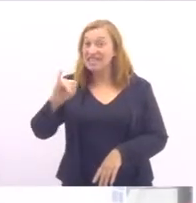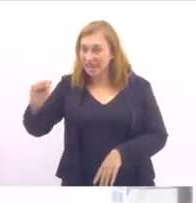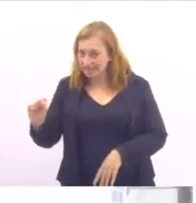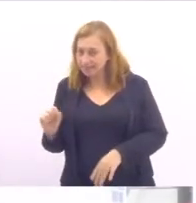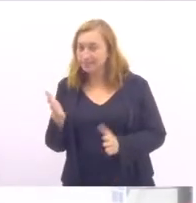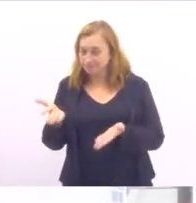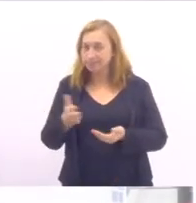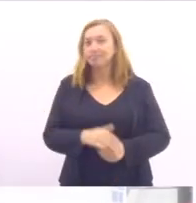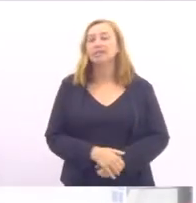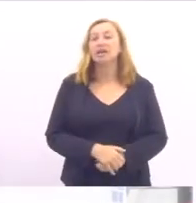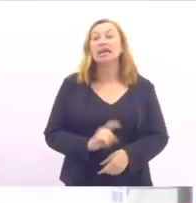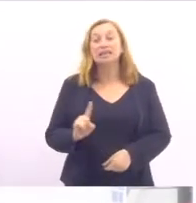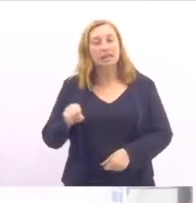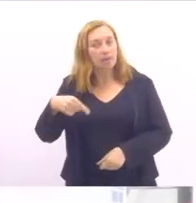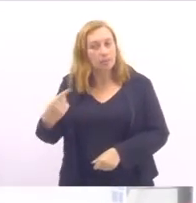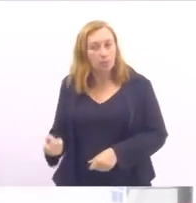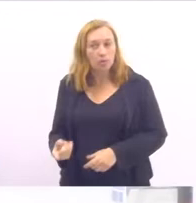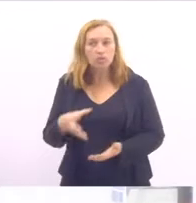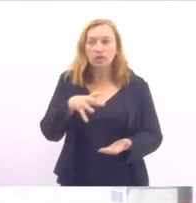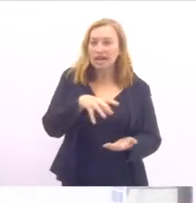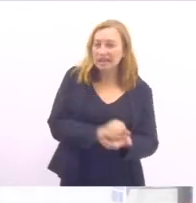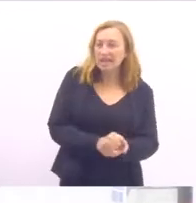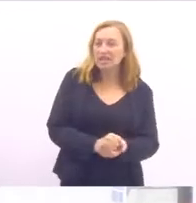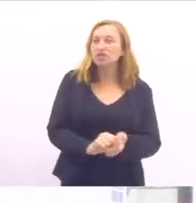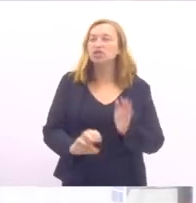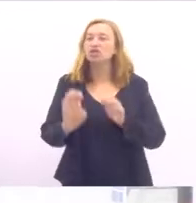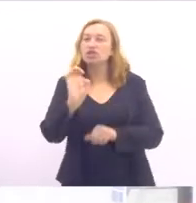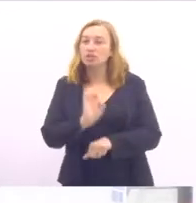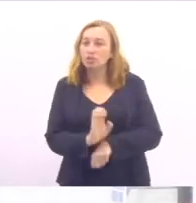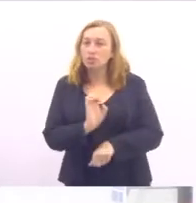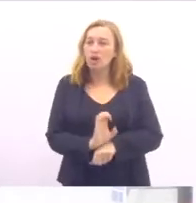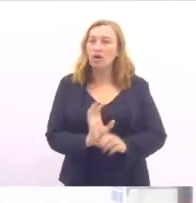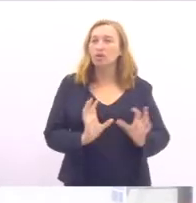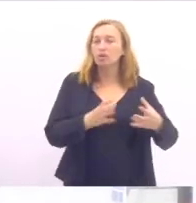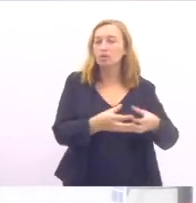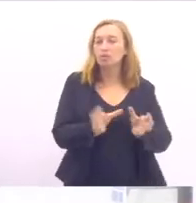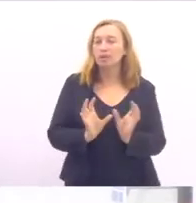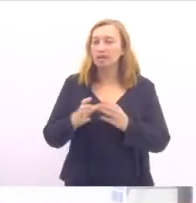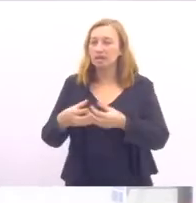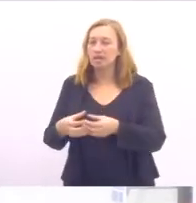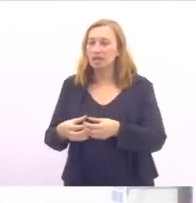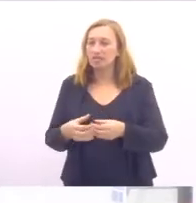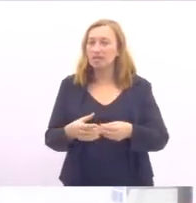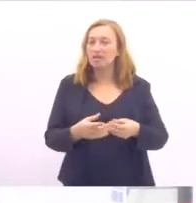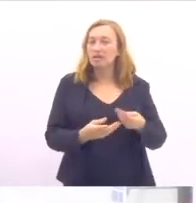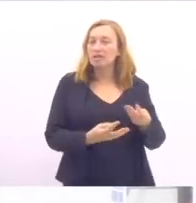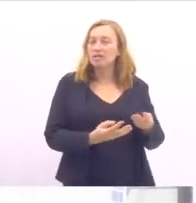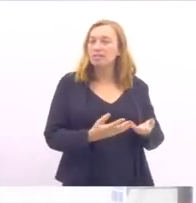Bom, depois tem o Cadastro Estadual de Cooperativas e o Aperfeiçoamento.